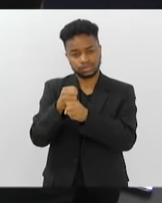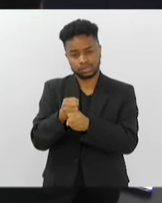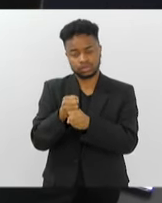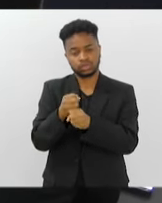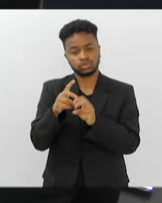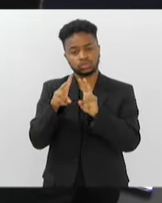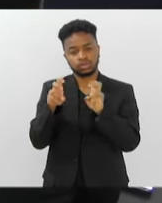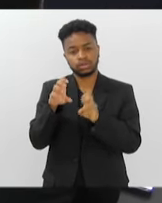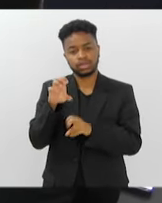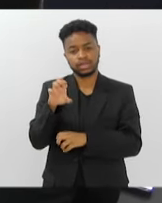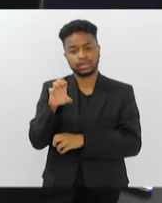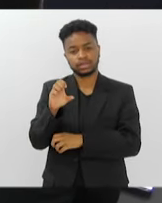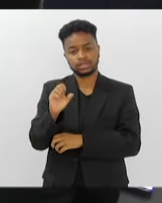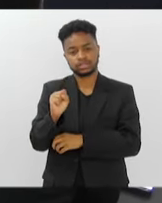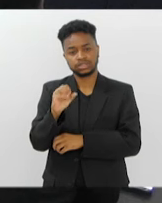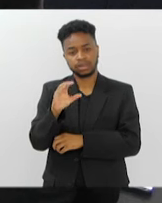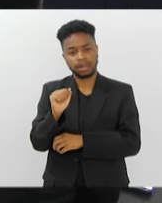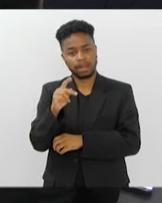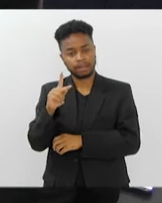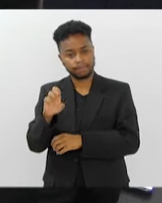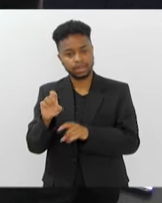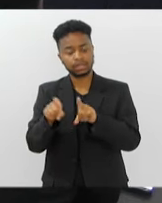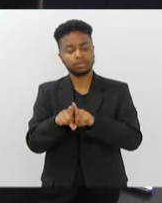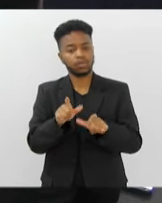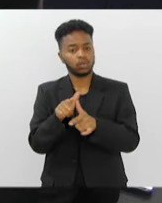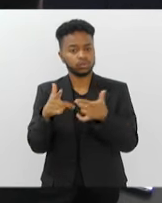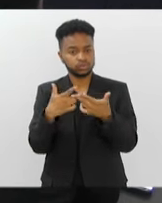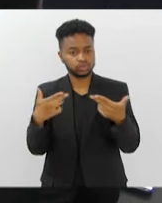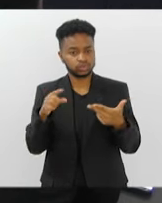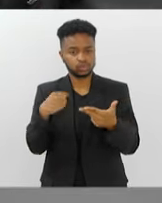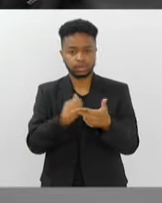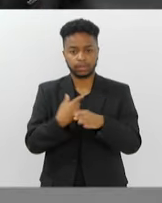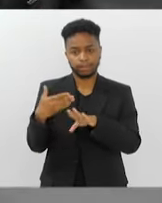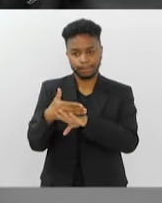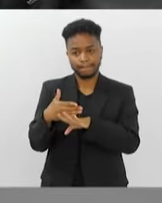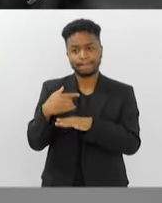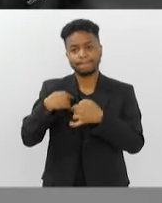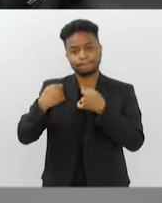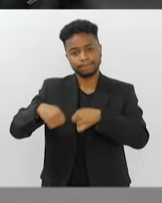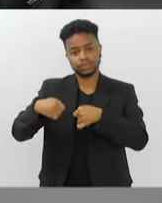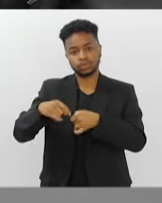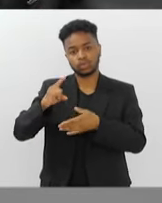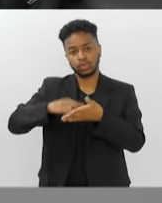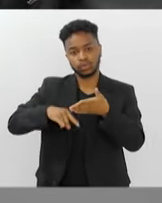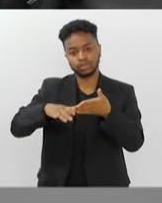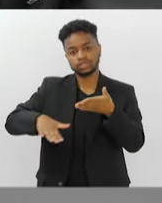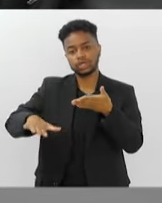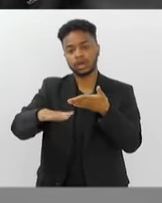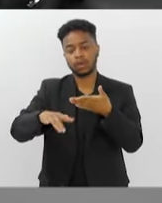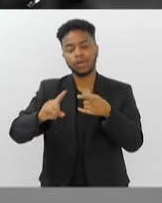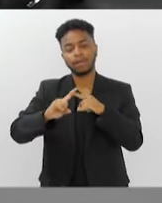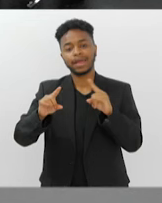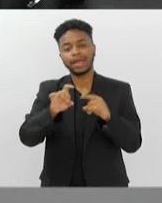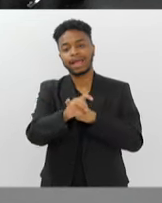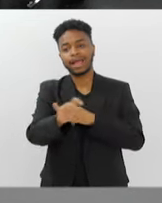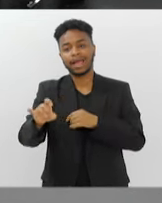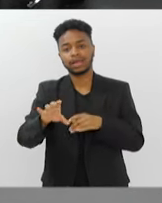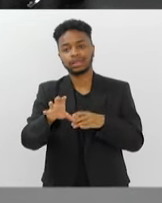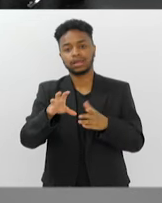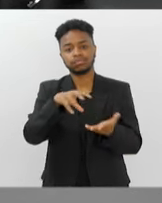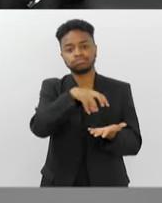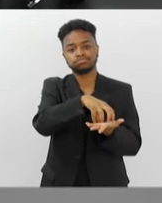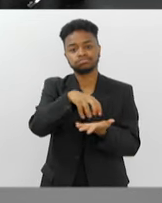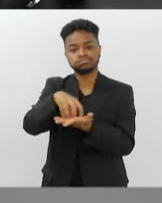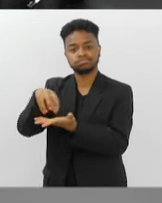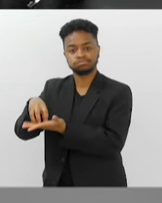escape vários itens que a gente também faz parte eu preciso de documento do todo e cada estrutura montada